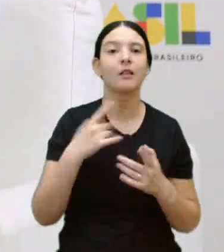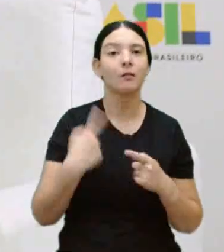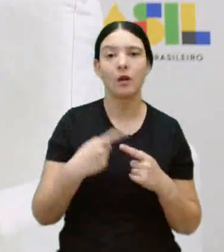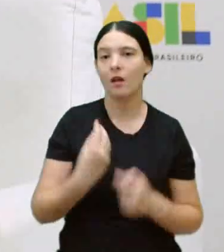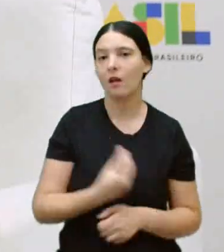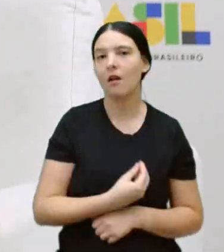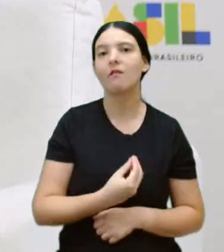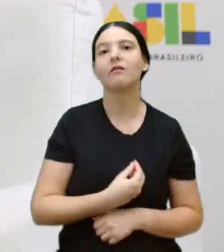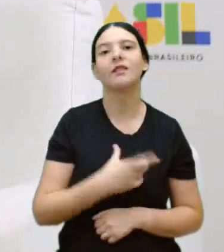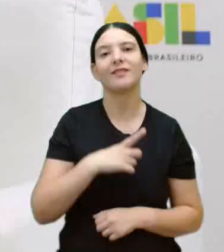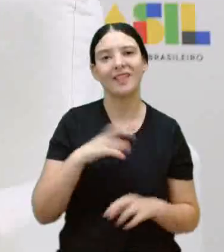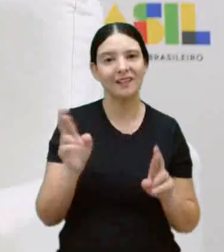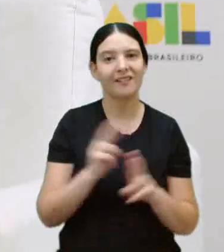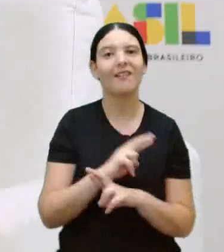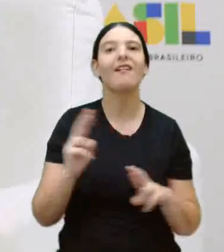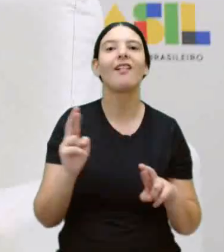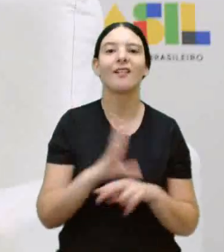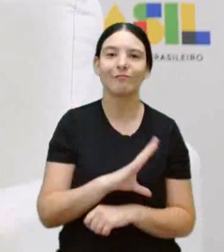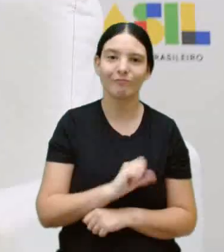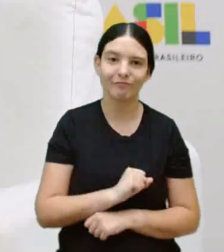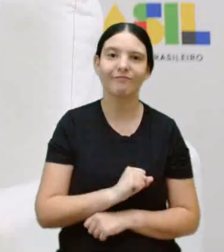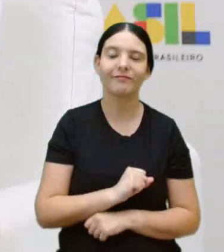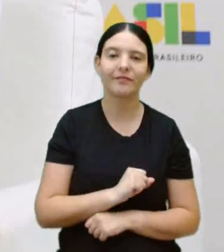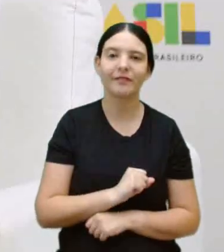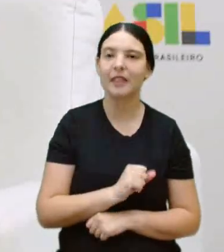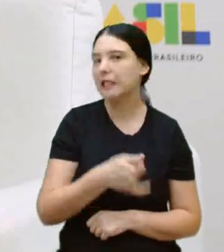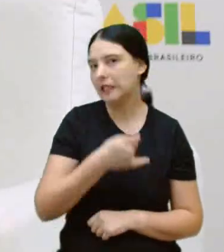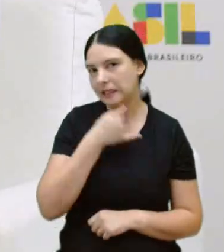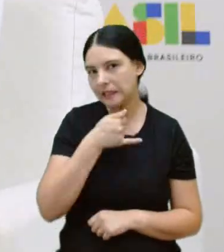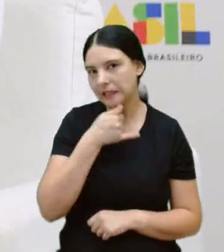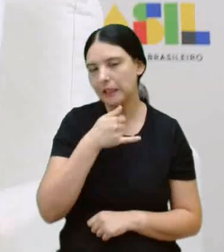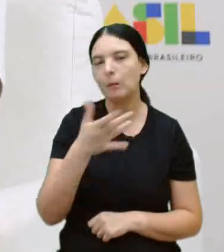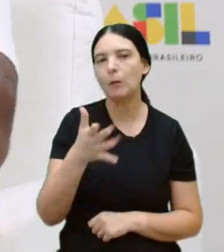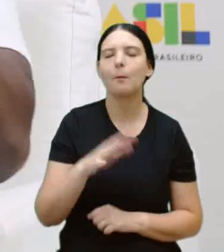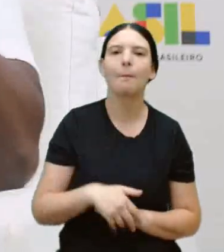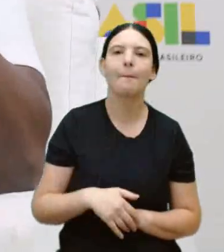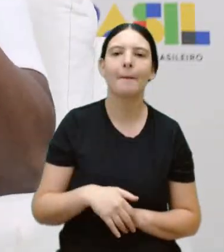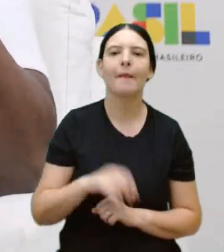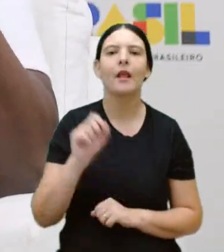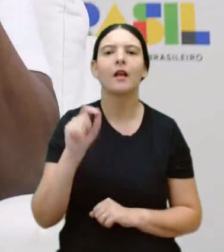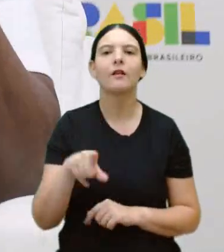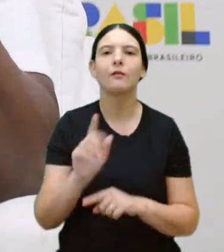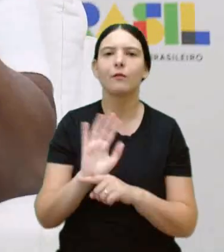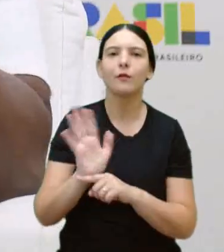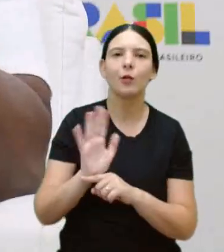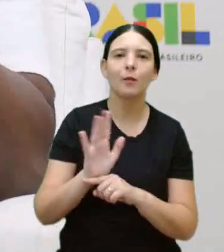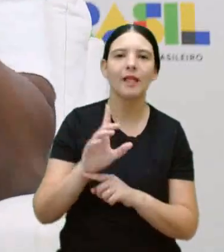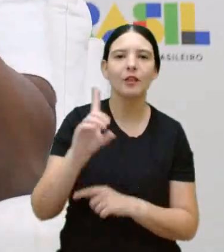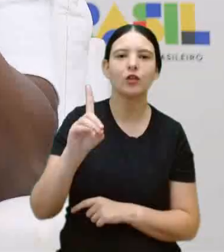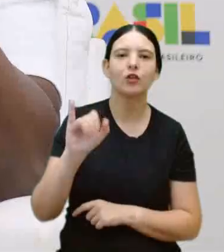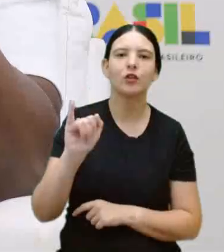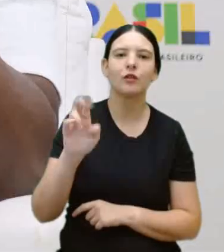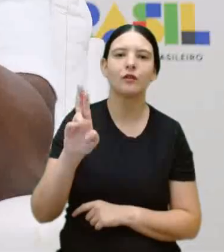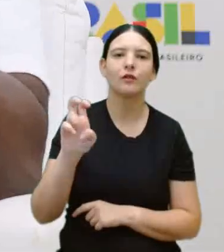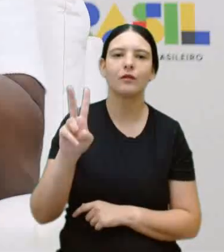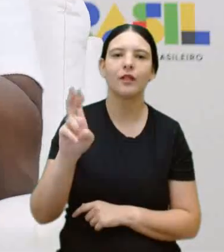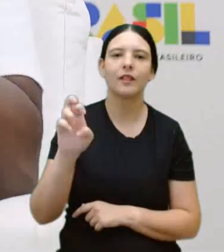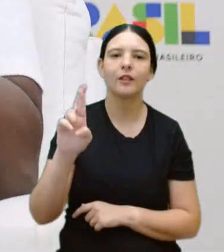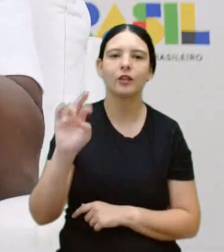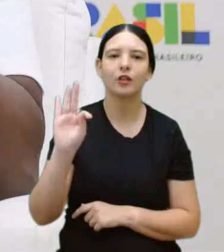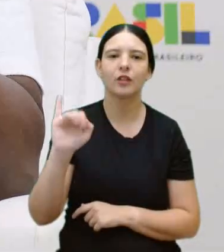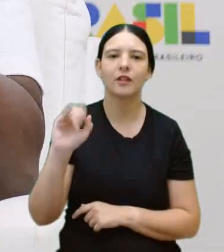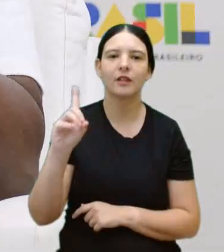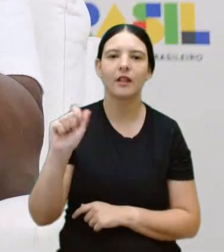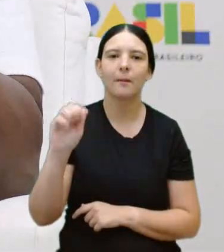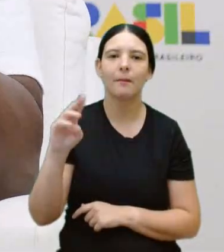relações afetivas. Vou dar aqui um exemplo pensando... Quem viu o filme Divertidamente? Quem assistiu Divertidamente? Ele levanta a mão e olha para a